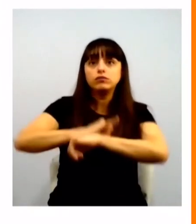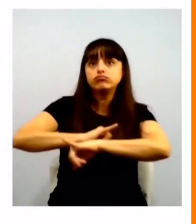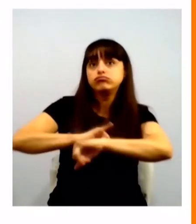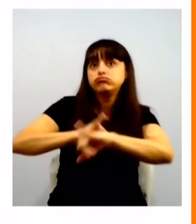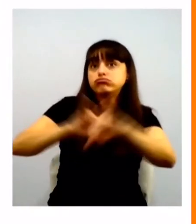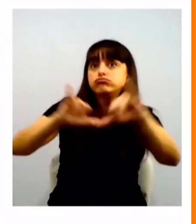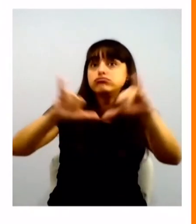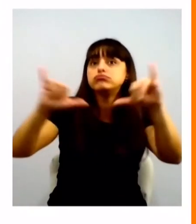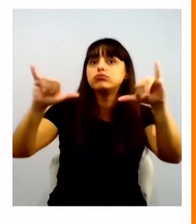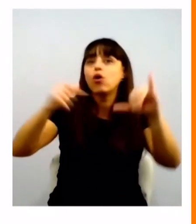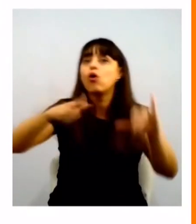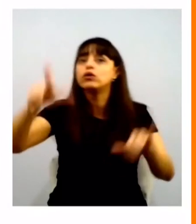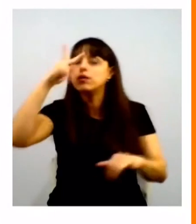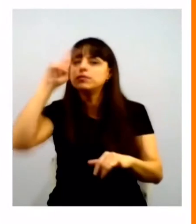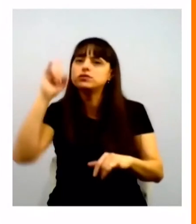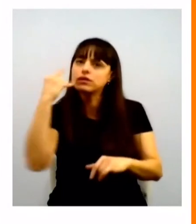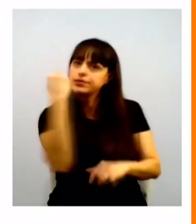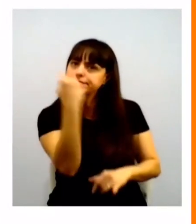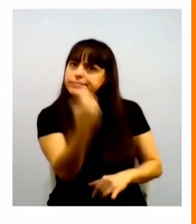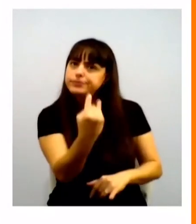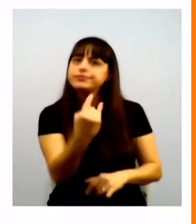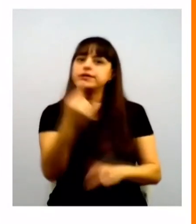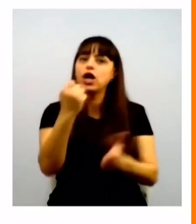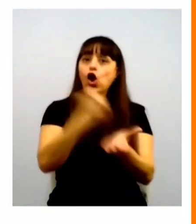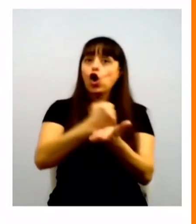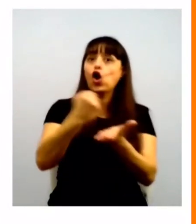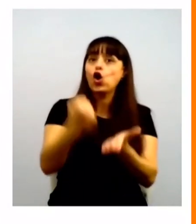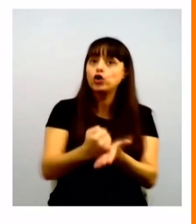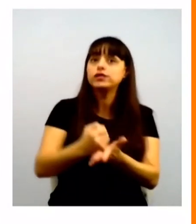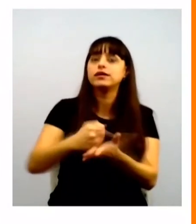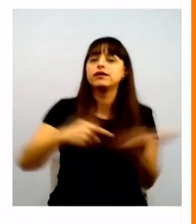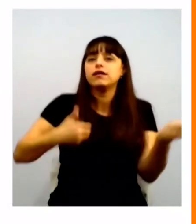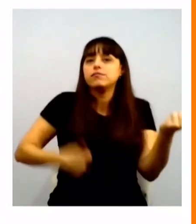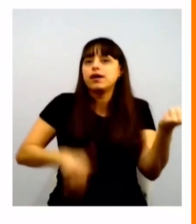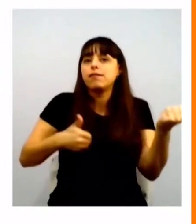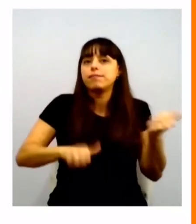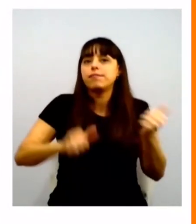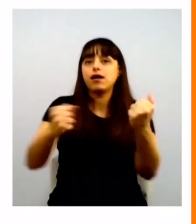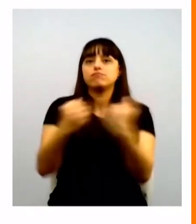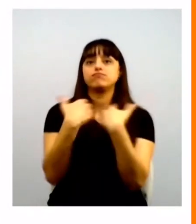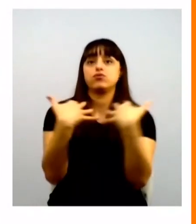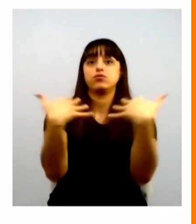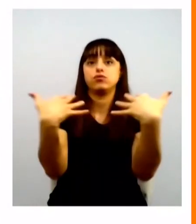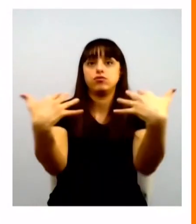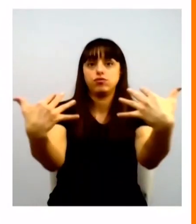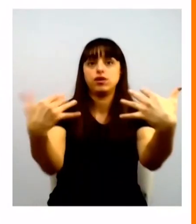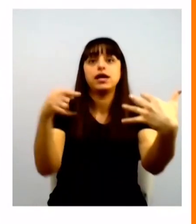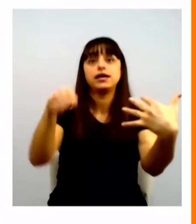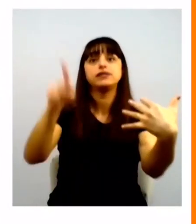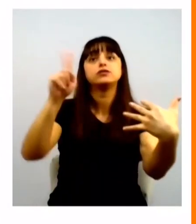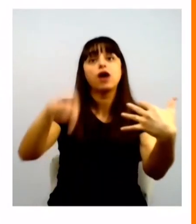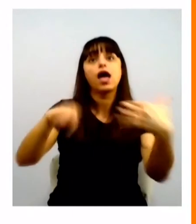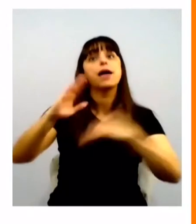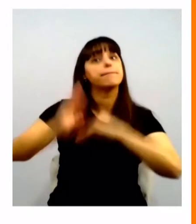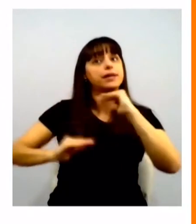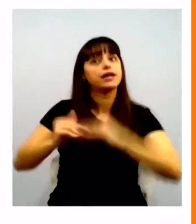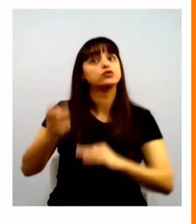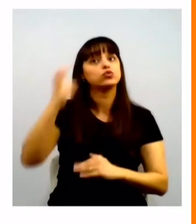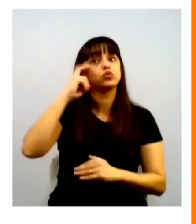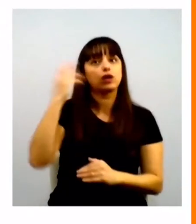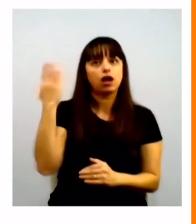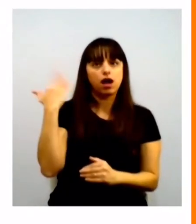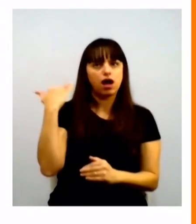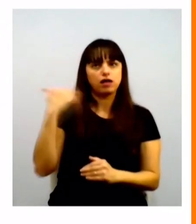outros e lhes contratam para ir a fazer conciertos, o que estão convirtendo é uma prática cultural que não que tinha finalidade